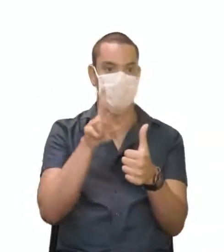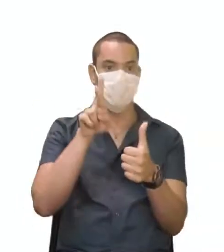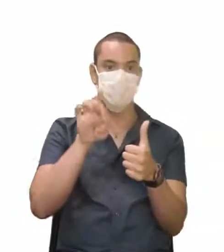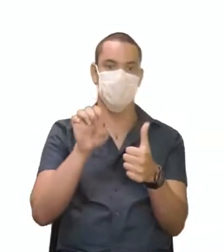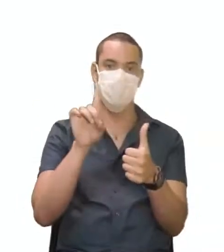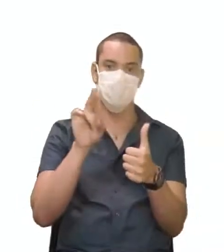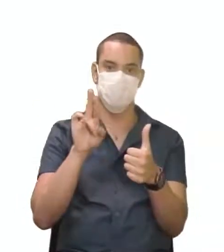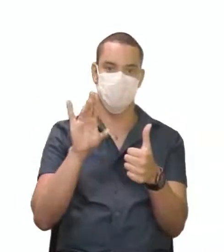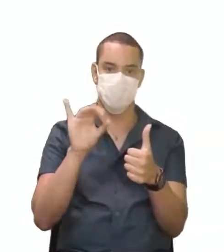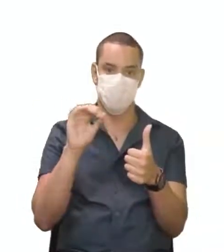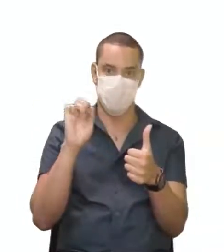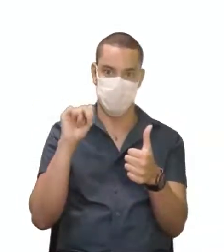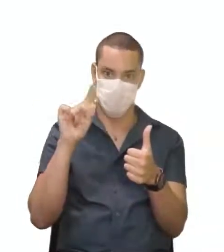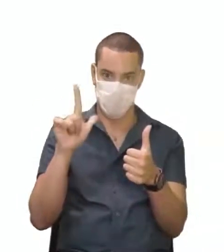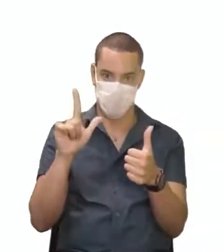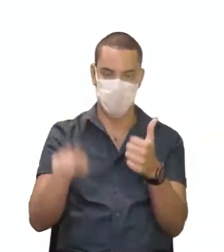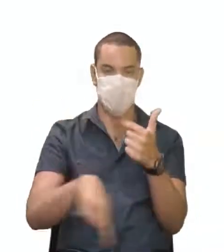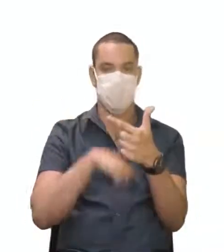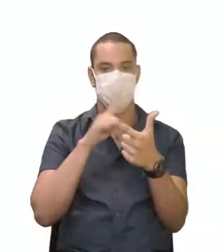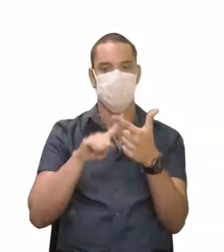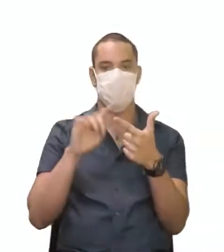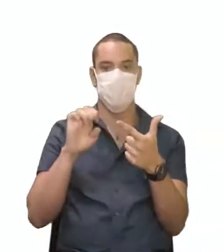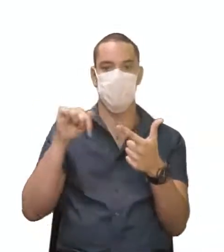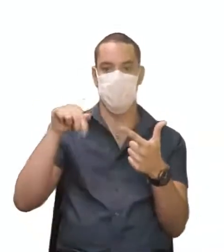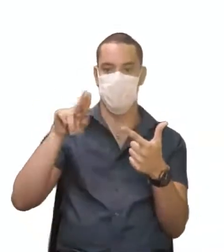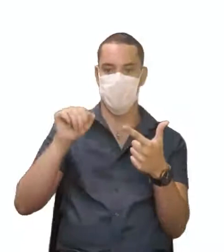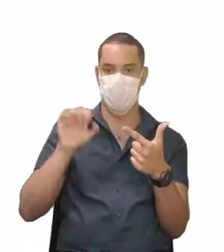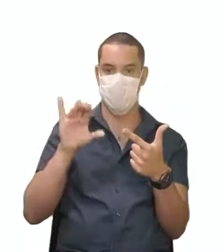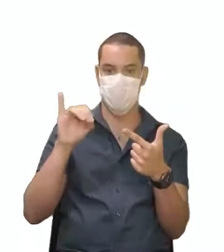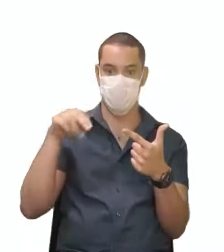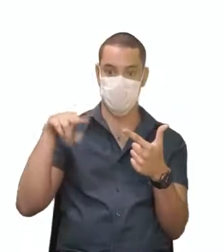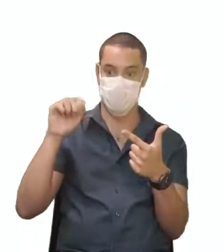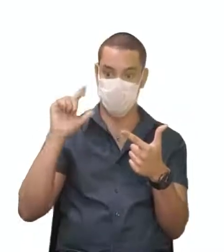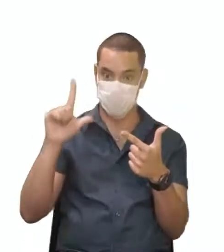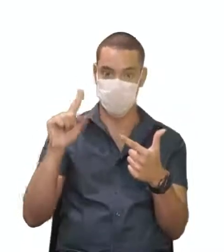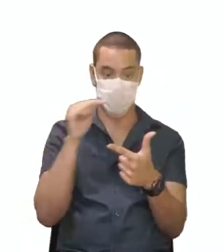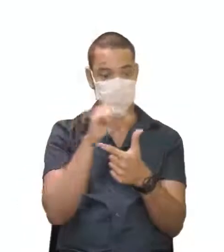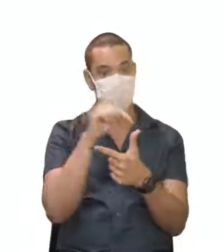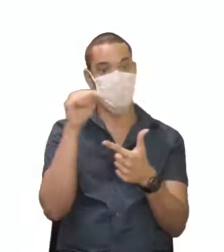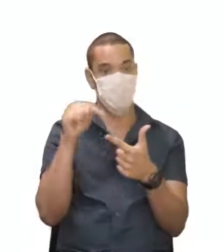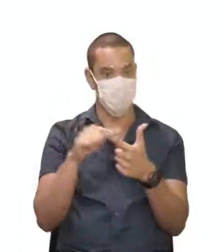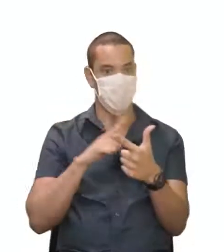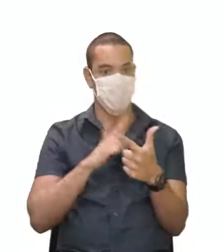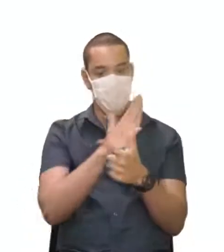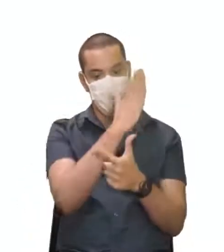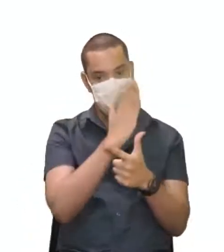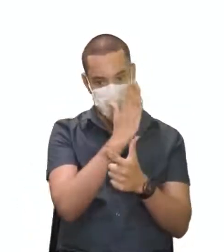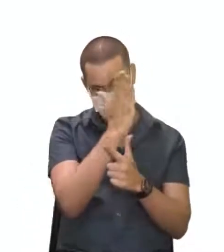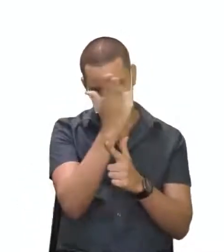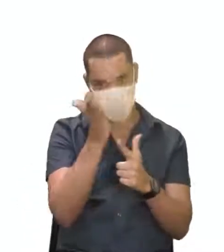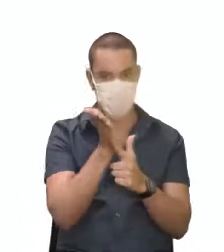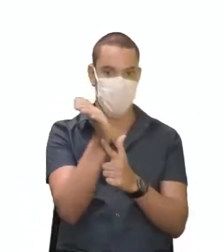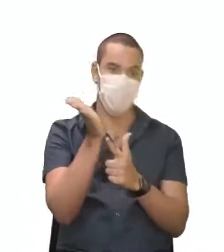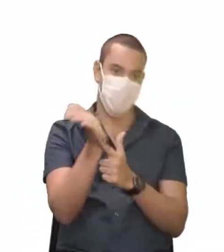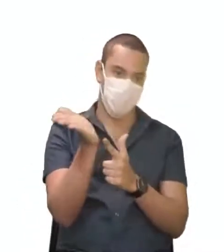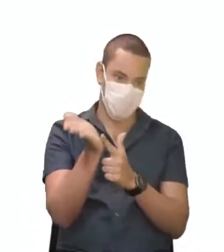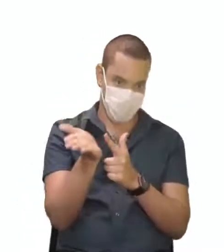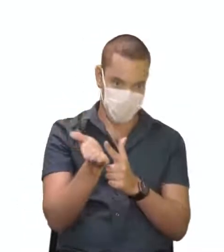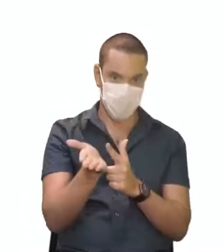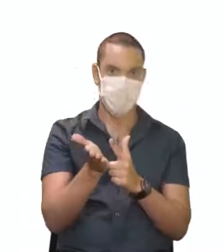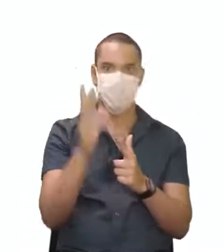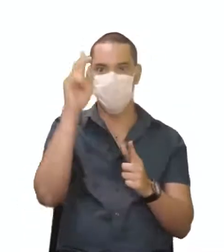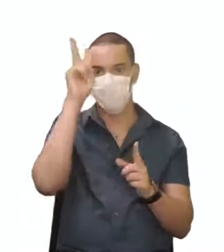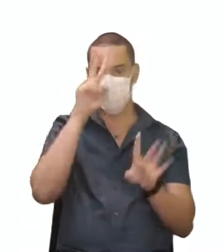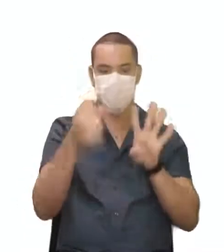de reducional e o segundo momento é chamado de equacional, mas ambos vão ter as fases prófase,